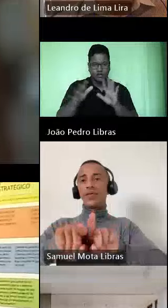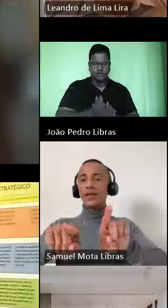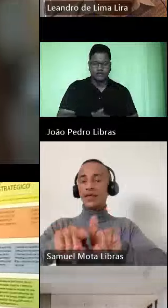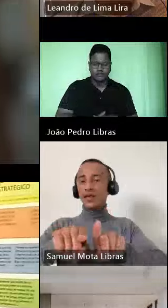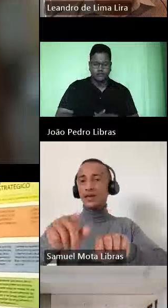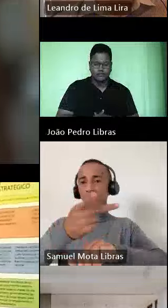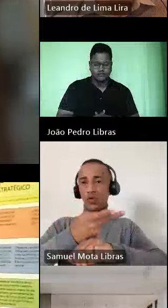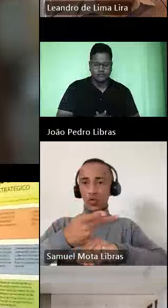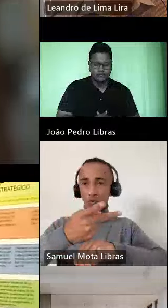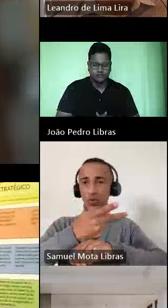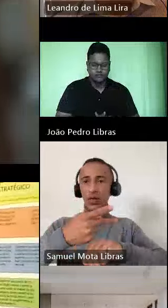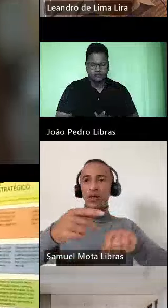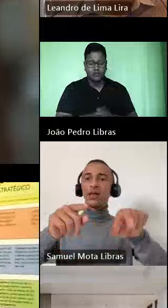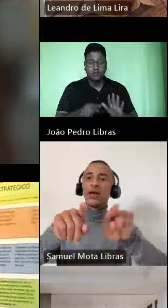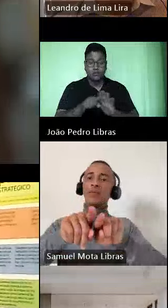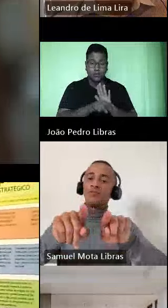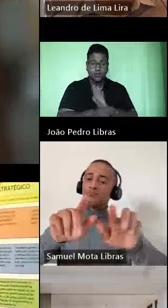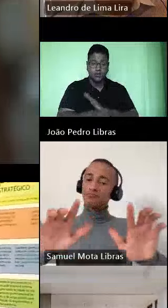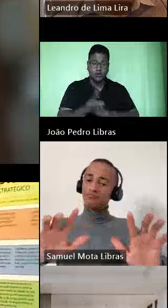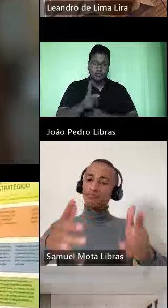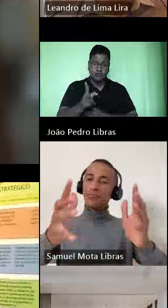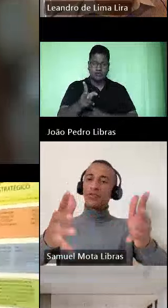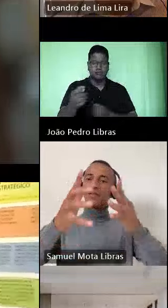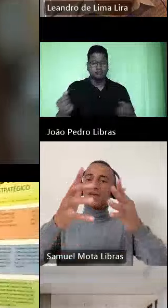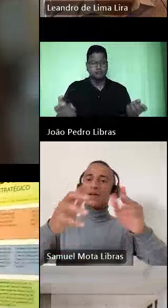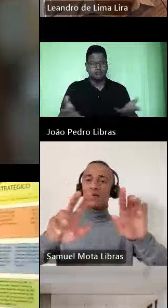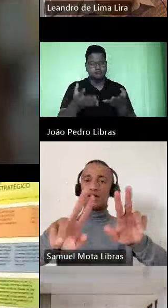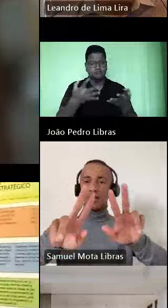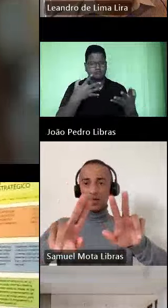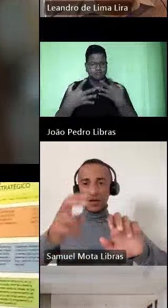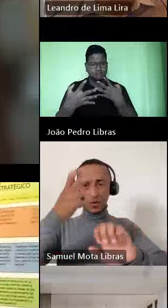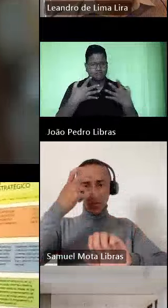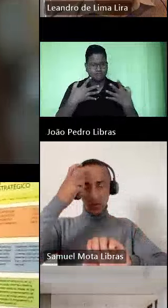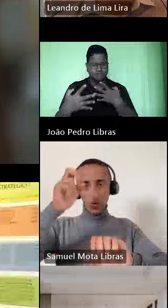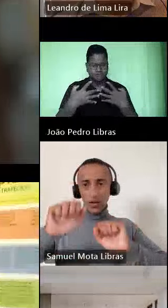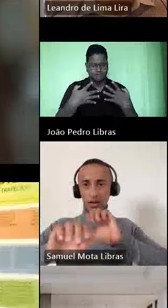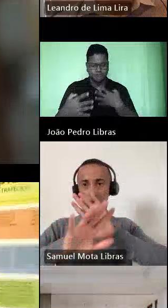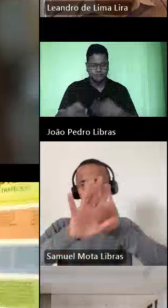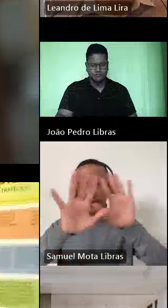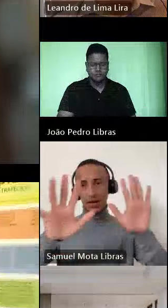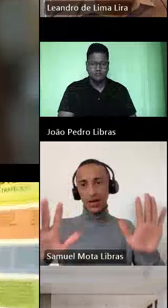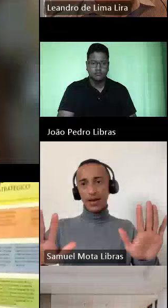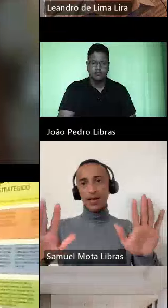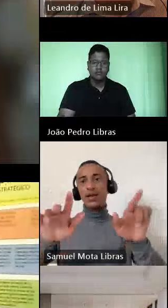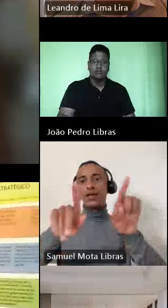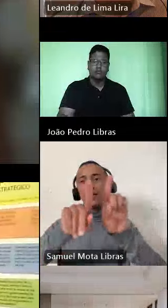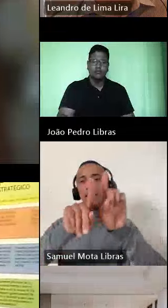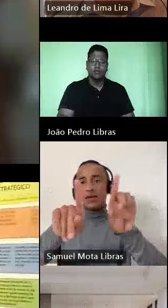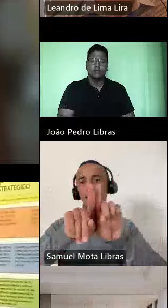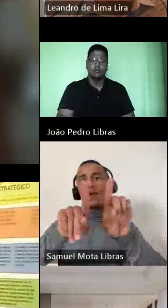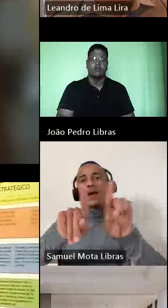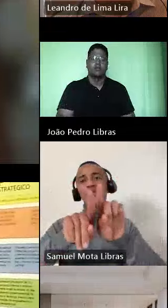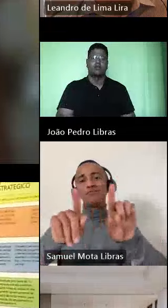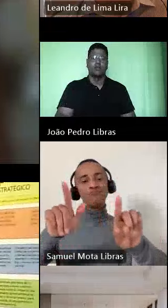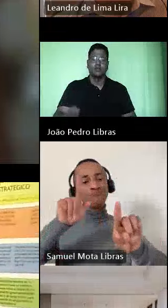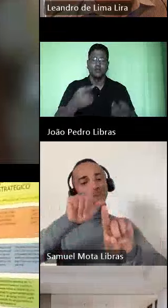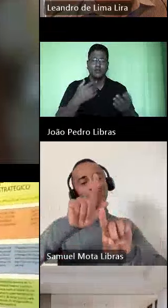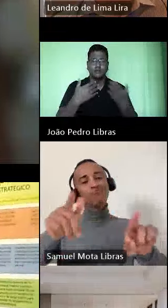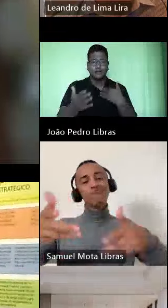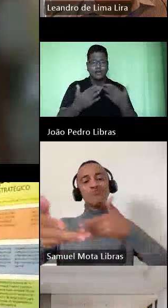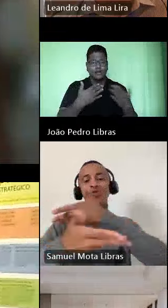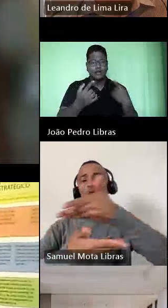bastante incentivar essa essa Cultura né de Transparência de abertura do Diálogo eh